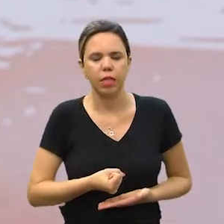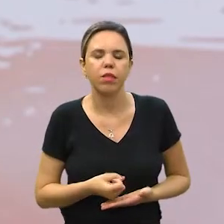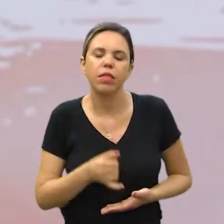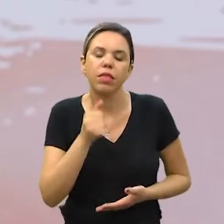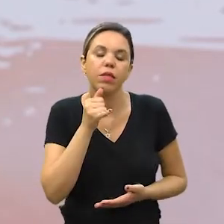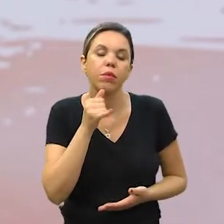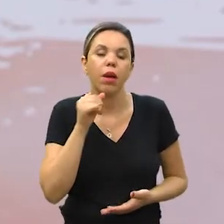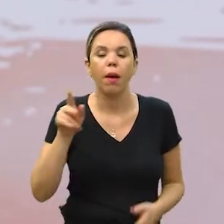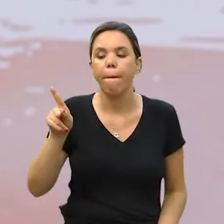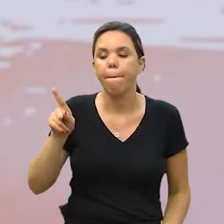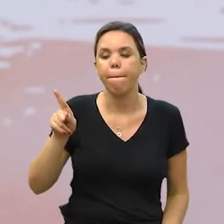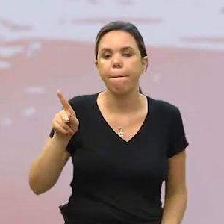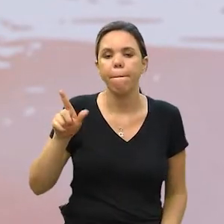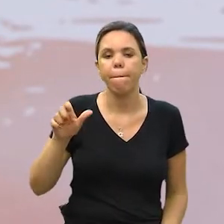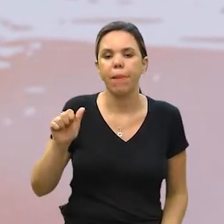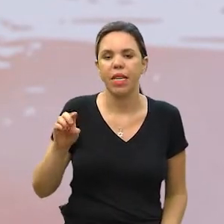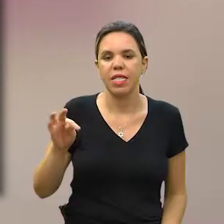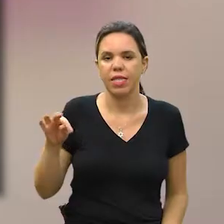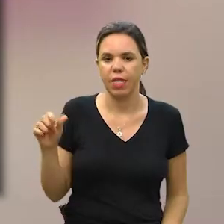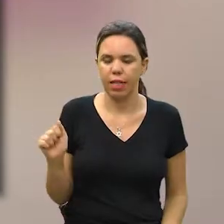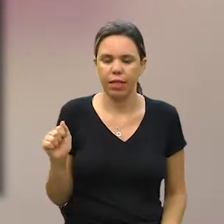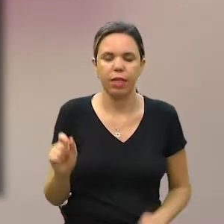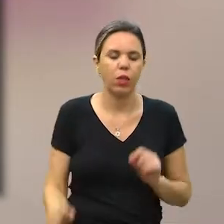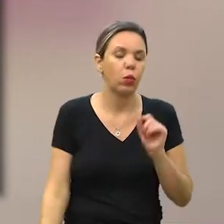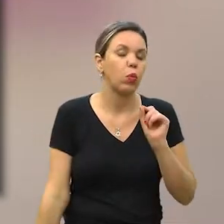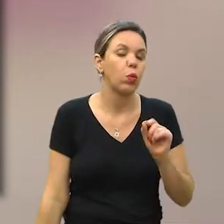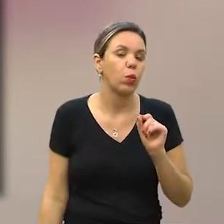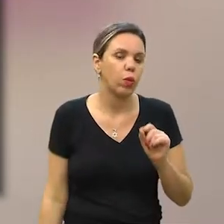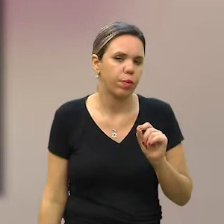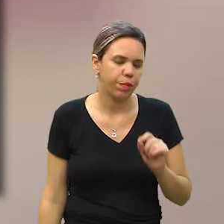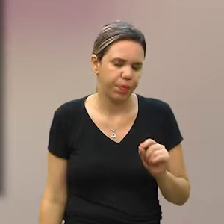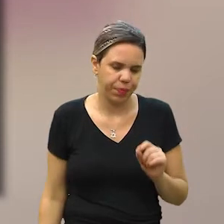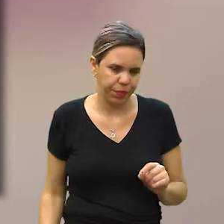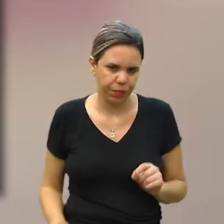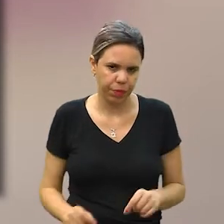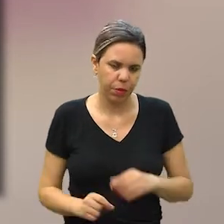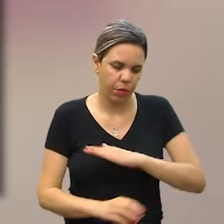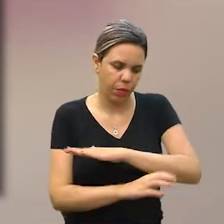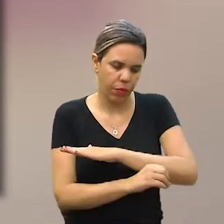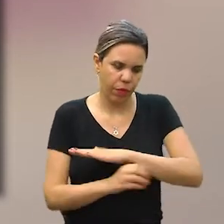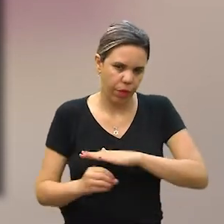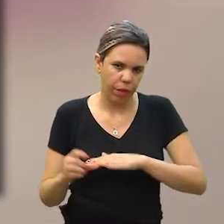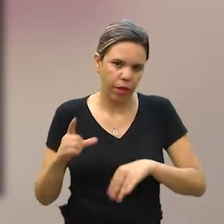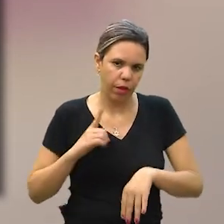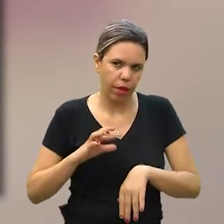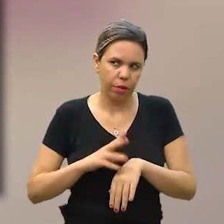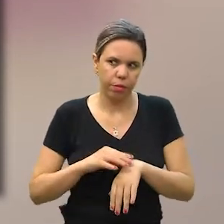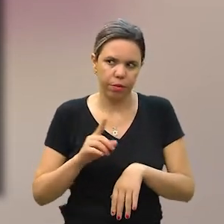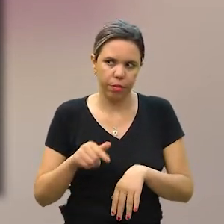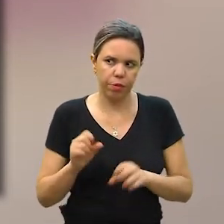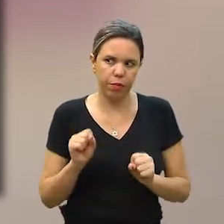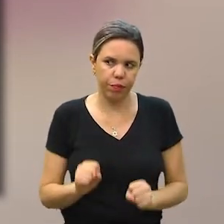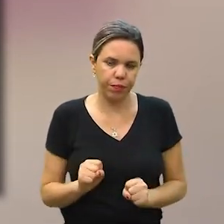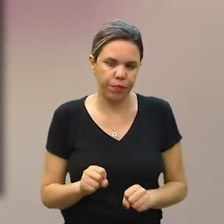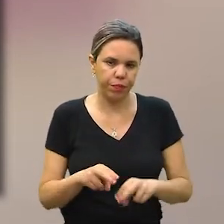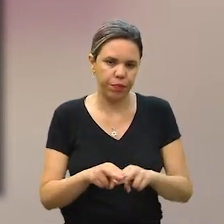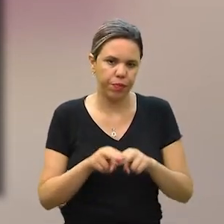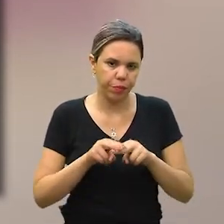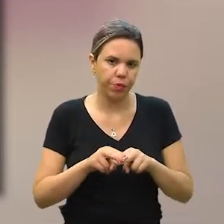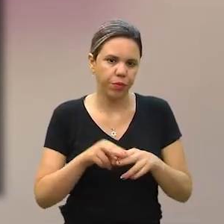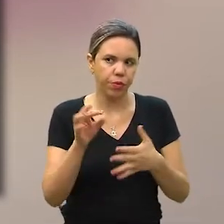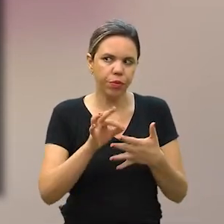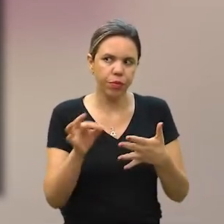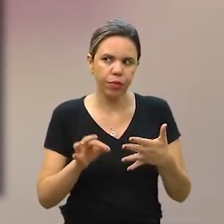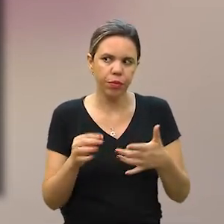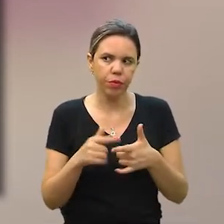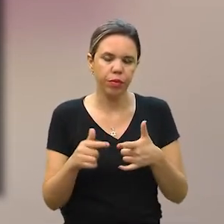Eita, e na placenta? E a trombose na placenta? Aí, a trombose na placenta, querida, ela pode ser causada